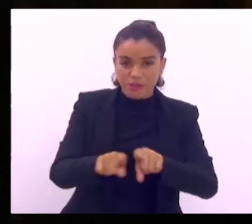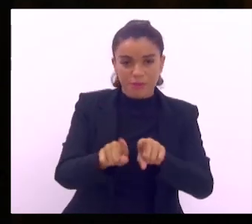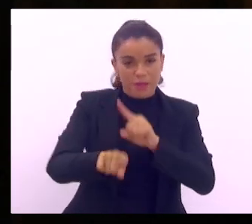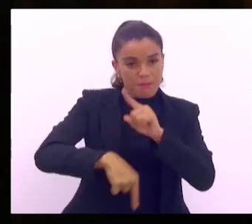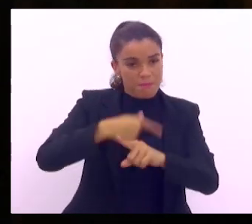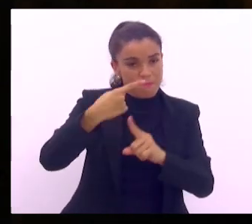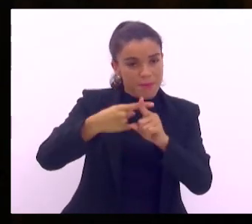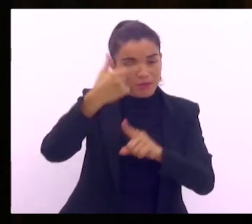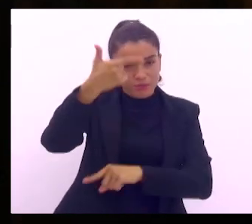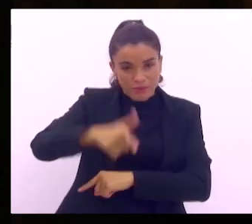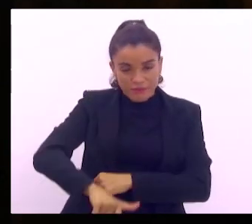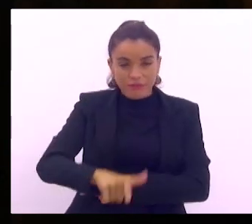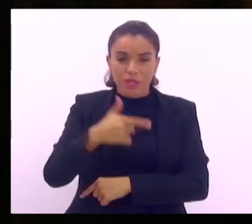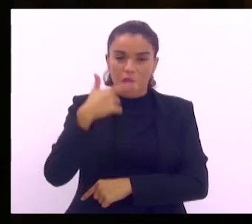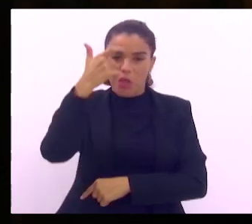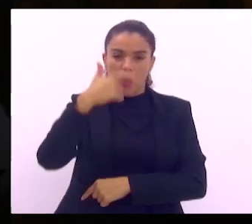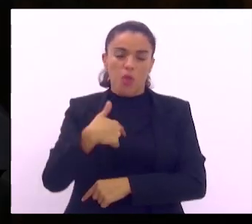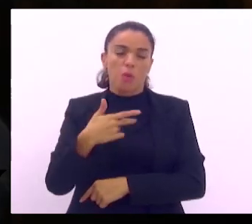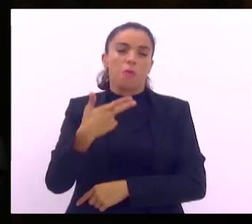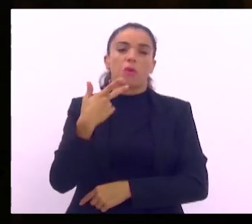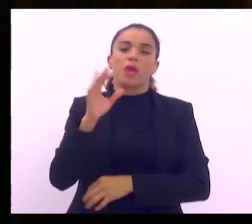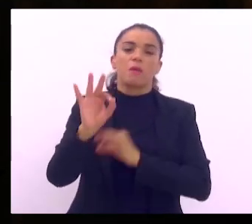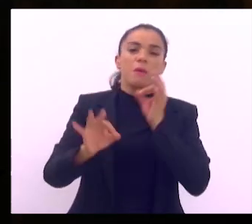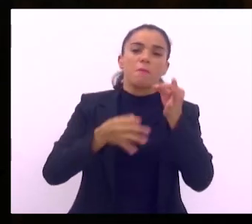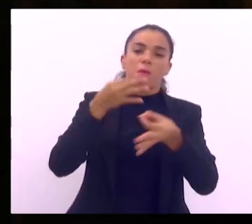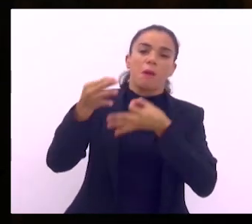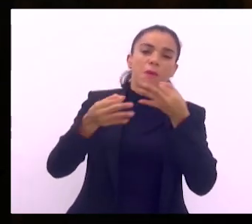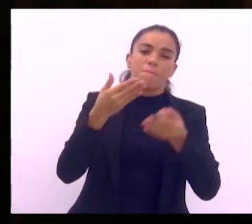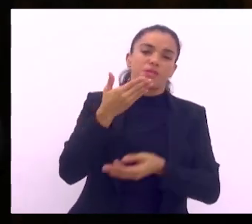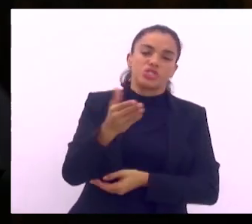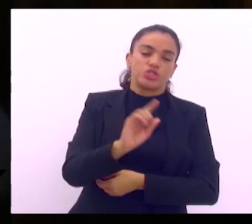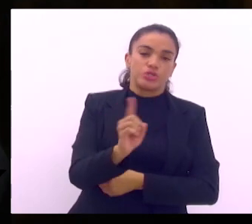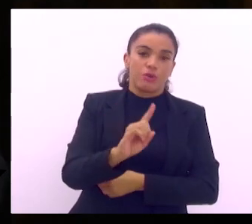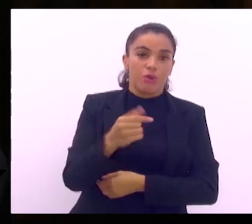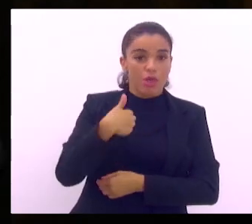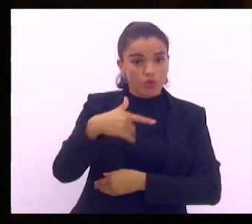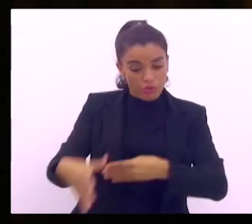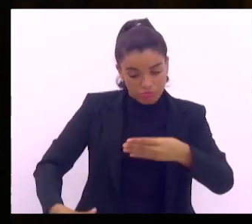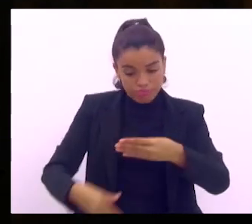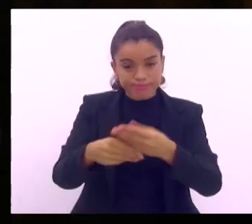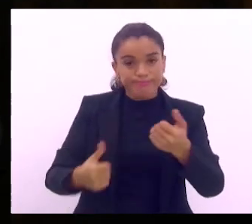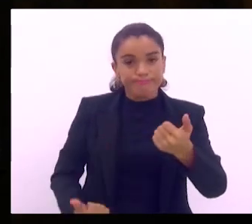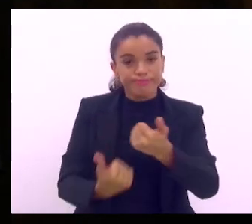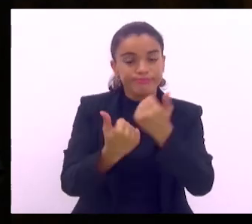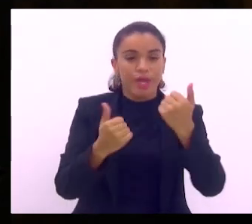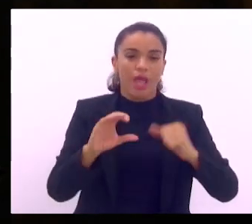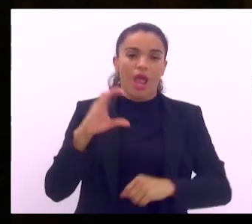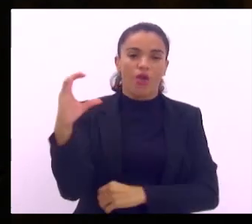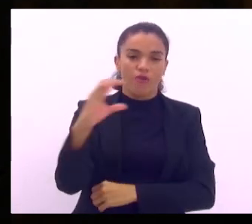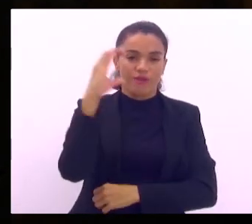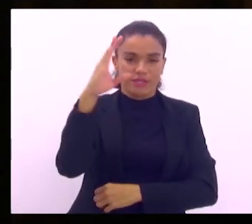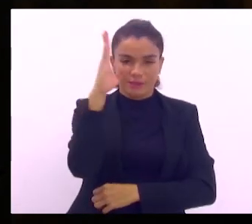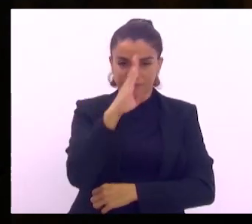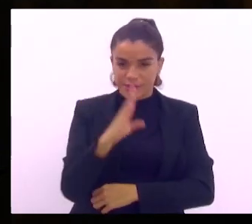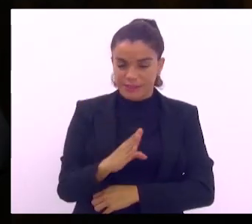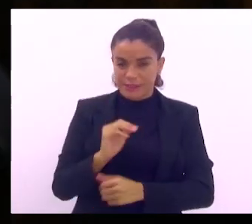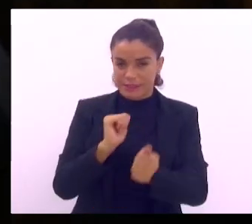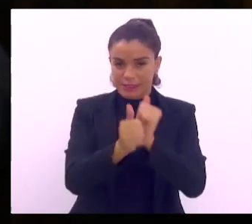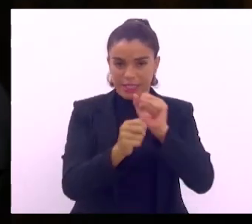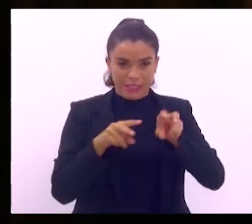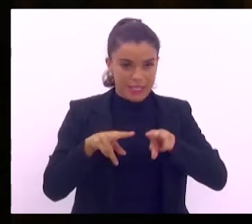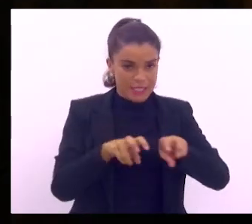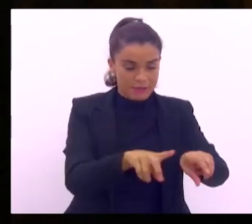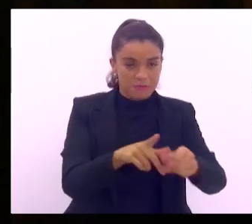uma vez eu não estou aqui apenas para deixar um pedido, eu estou aqui para me somar à Confederação Brasileira de Atletismo,